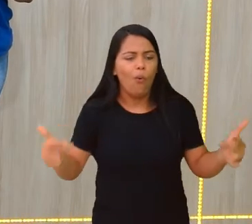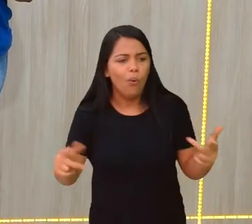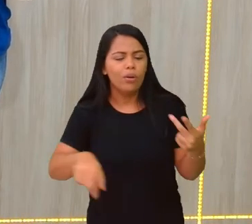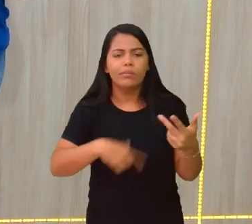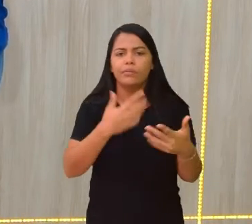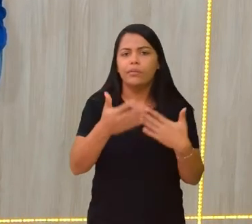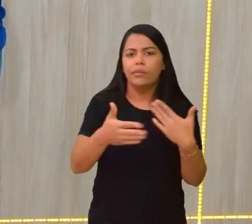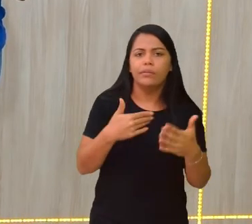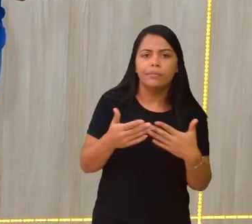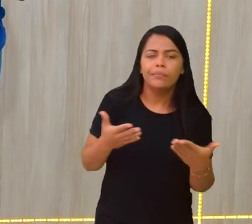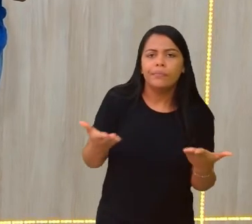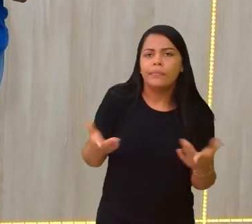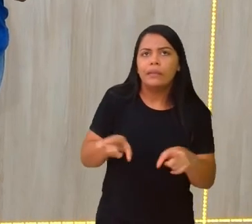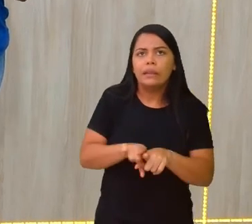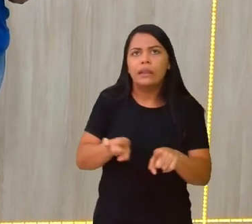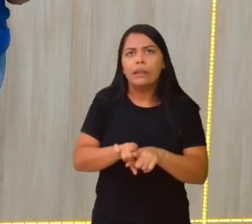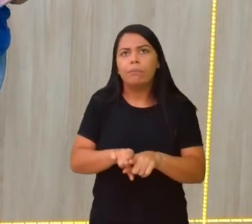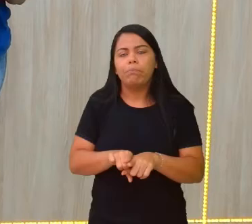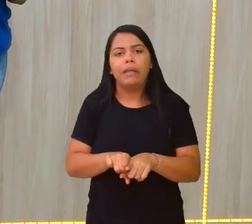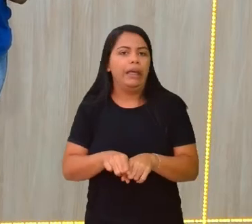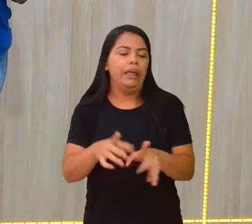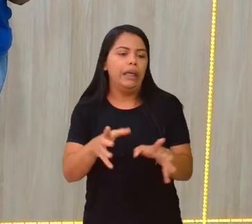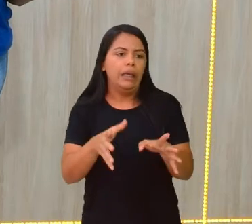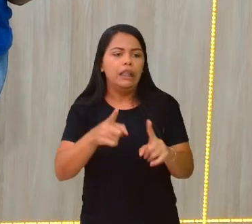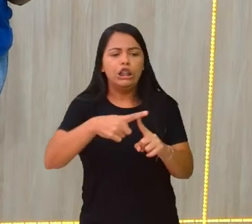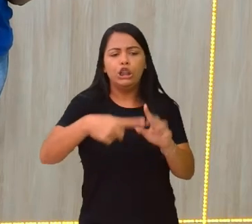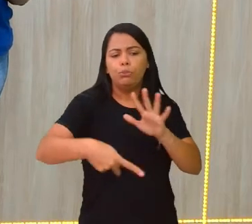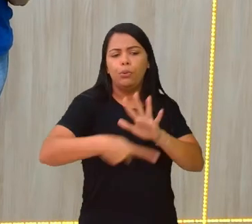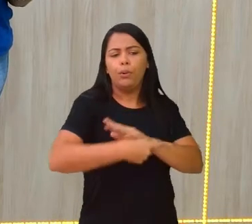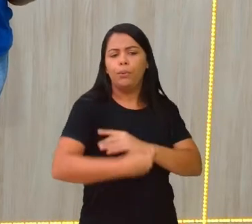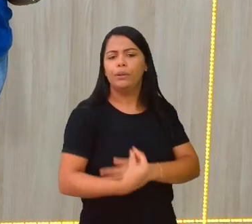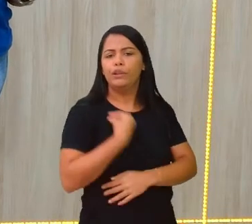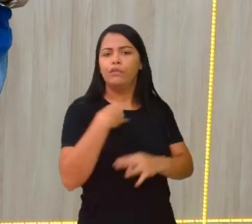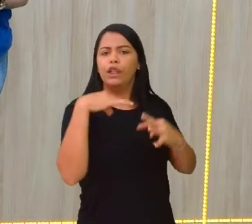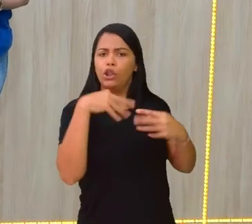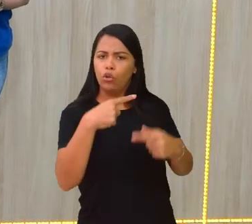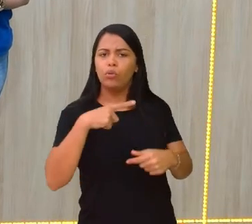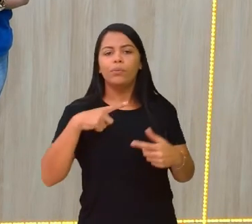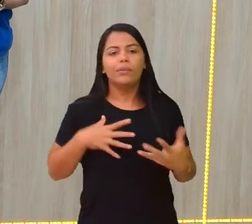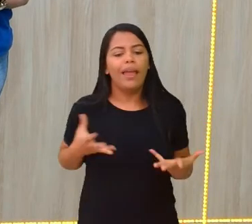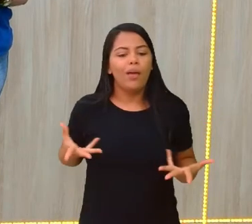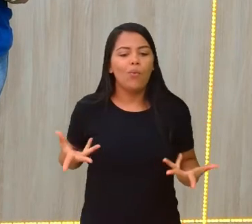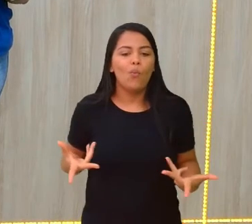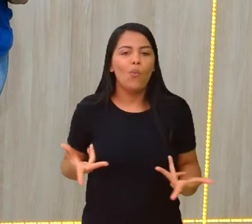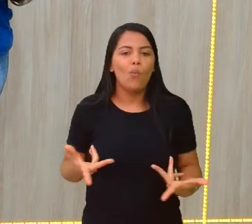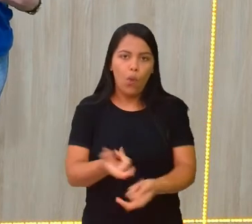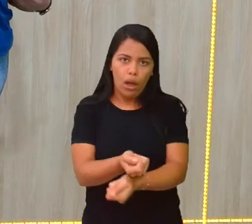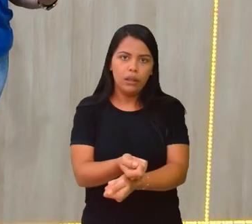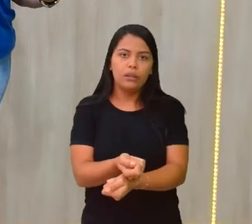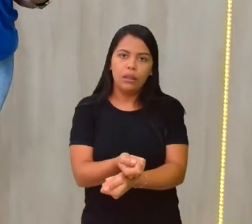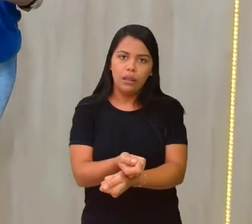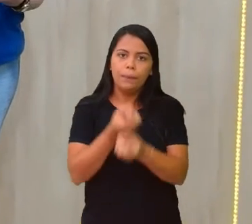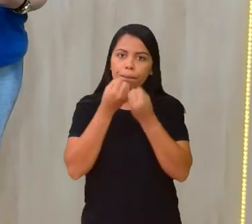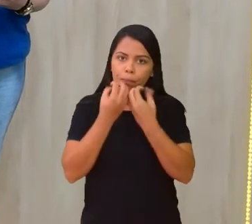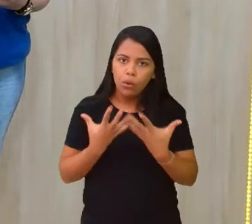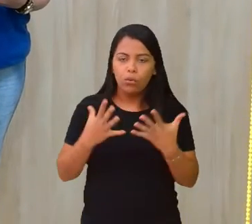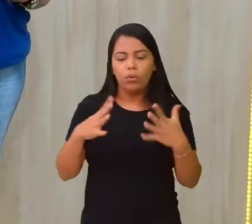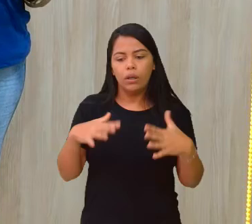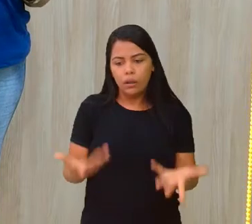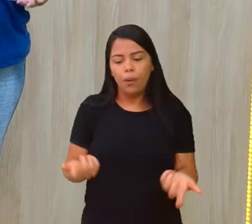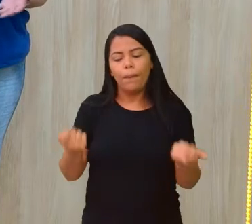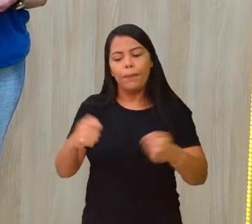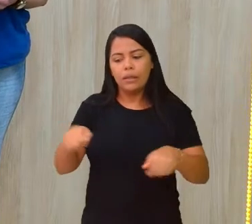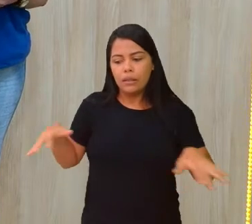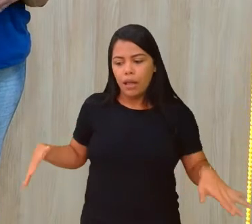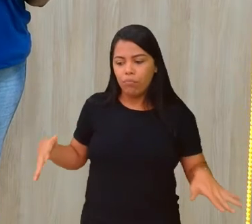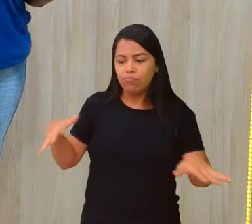que seja aquele estilo de vida, aquele tipo de vida, que todos tenham qualidade, né? Então, se abrange todos,